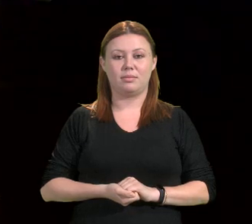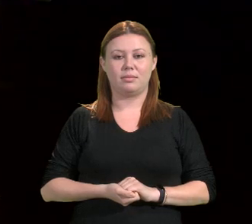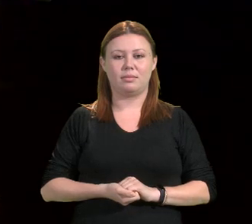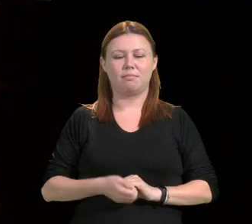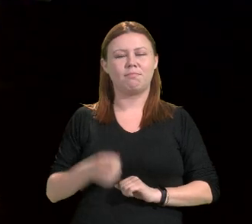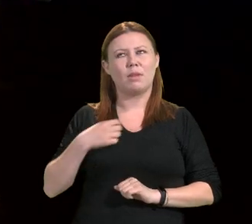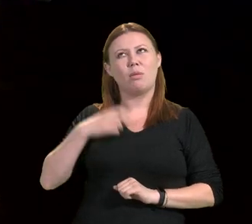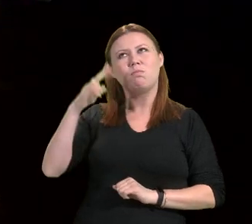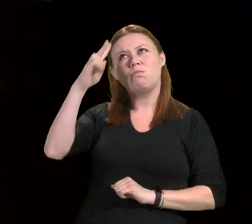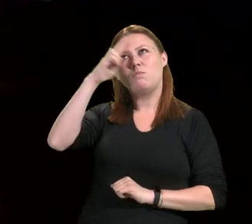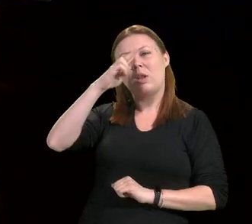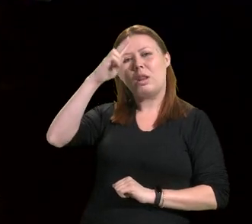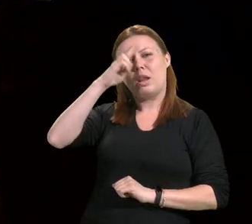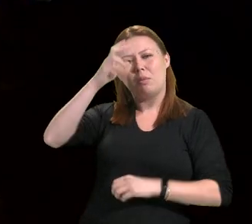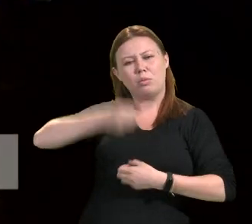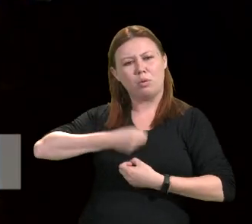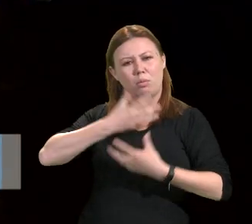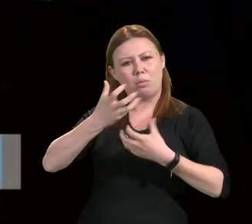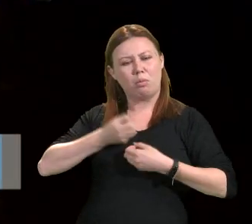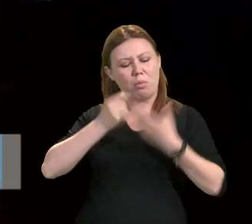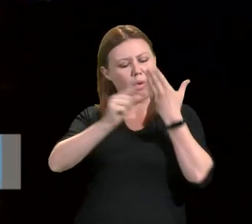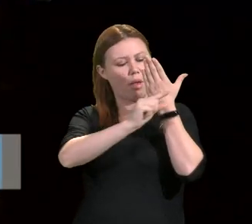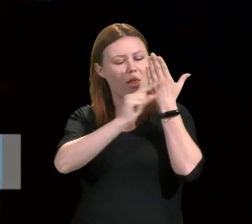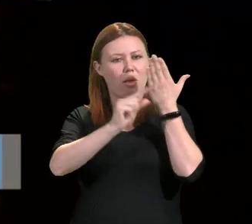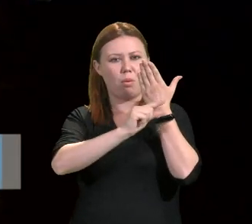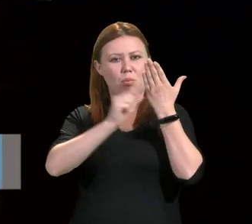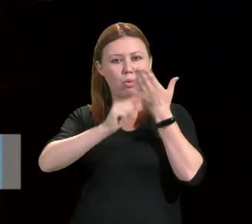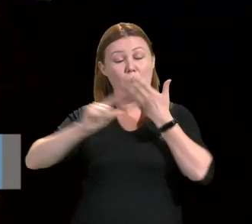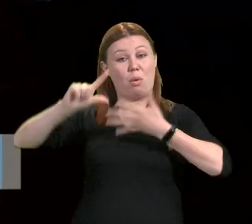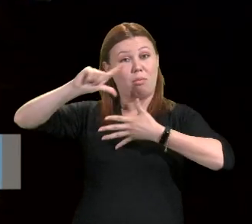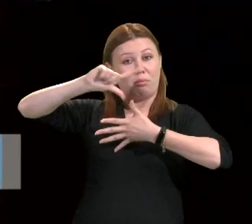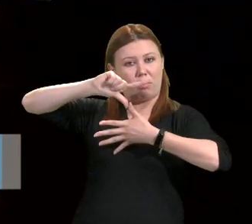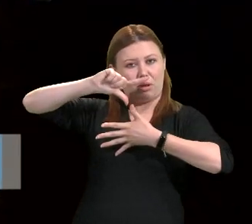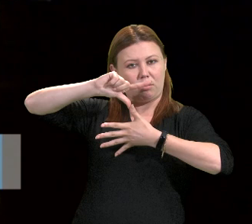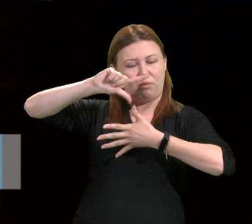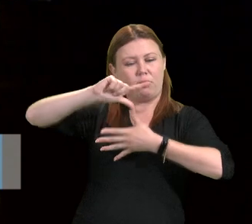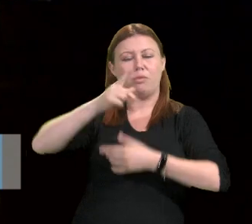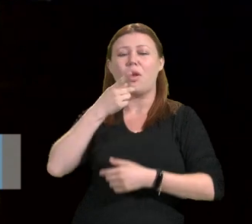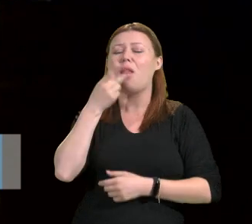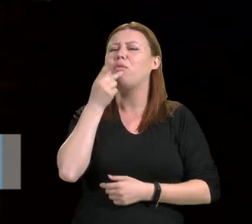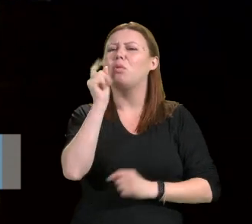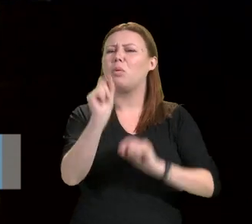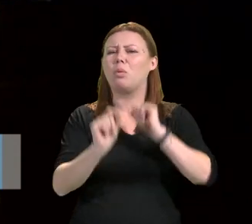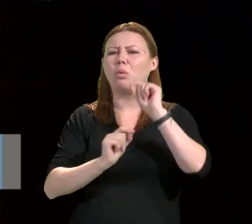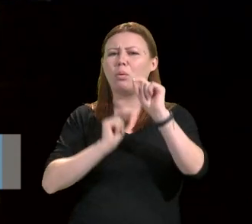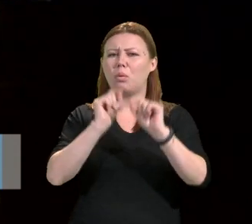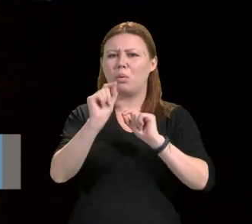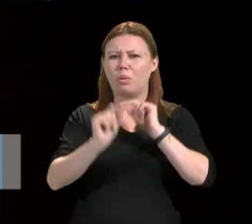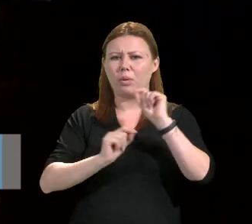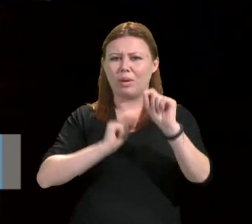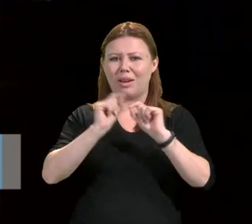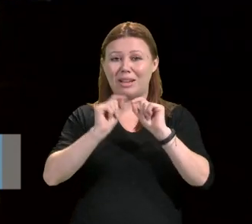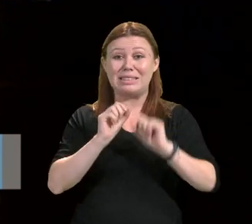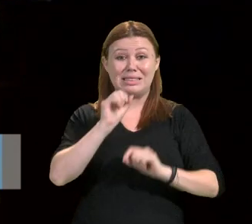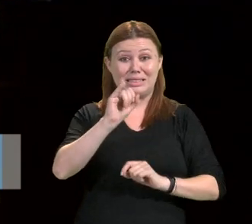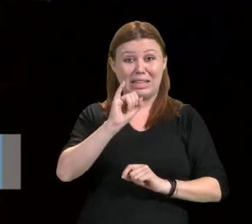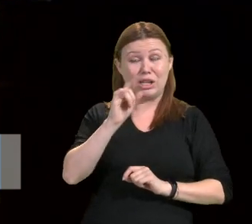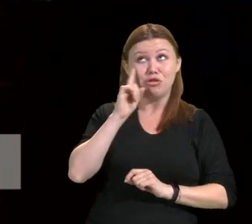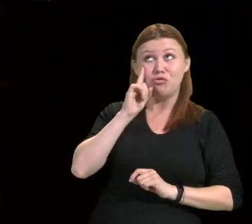Eu me lembro aqui de um poeta latino que dizia o seguinte, ele dizia, quando os nossos dias são